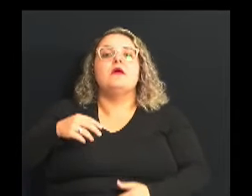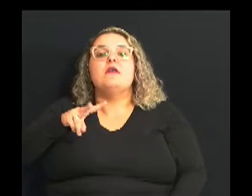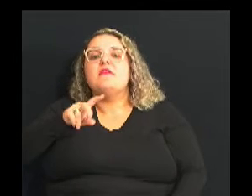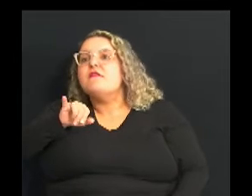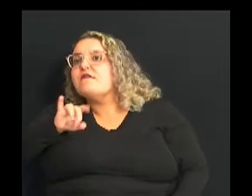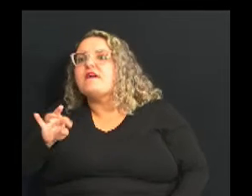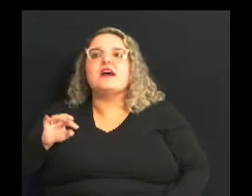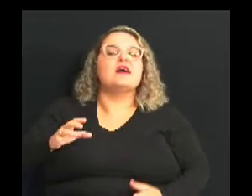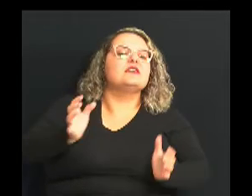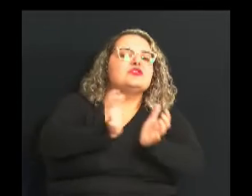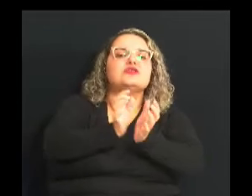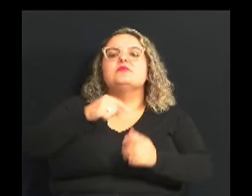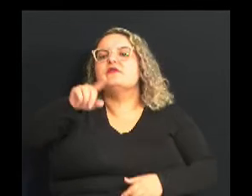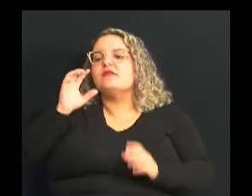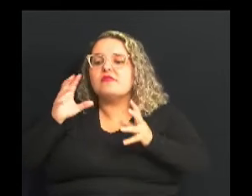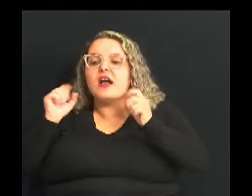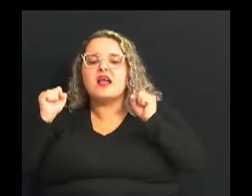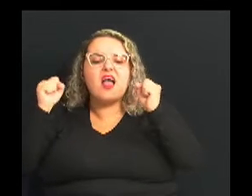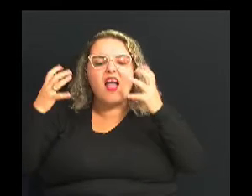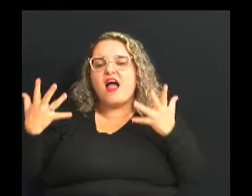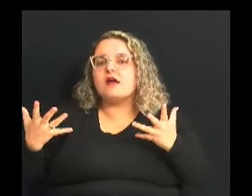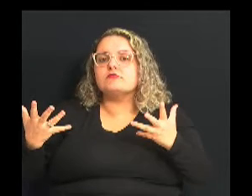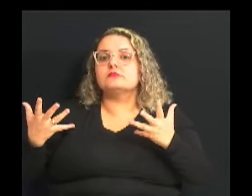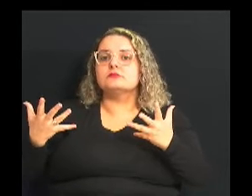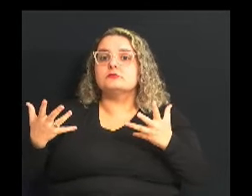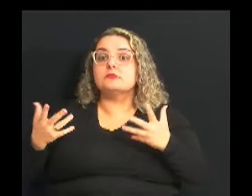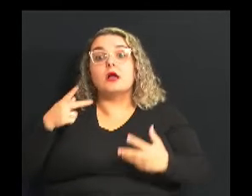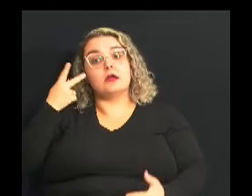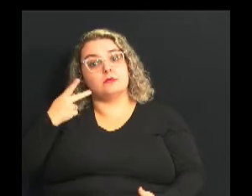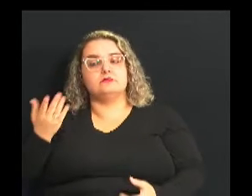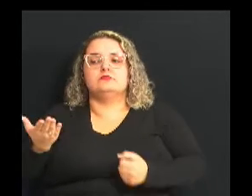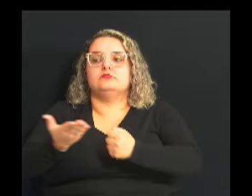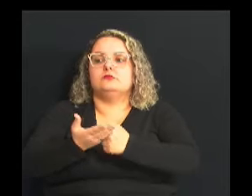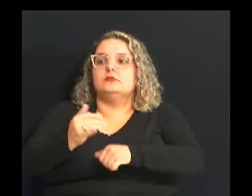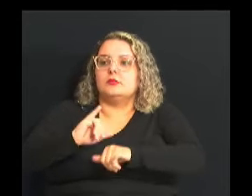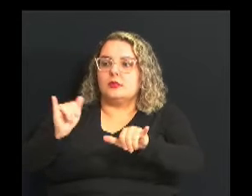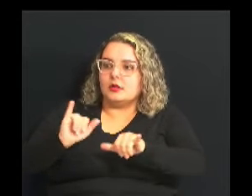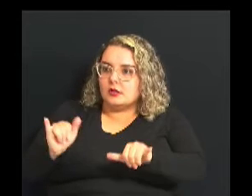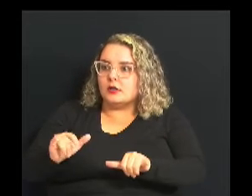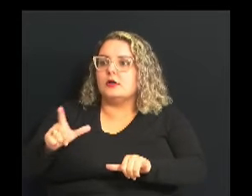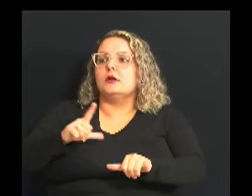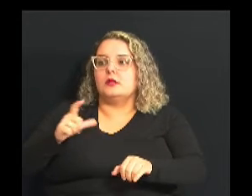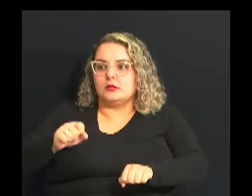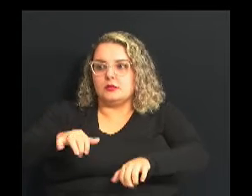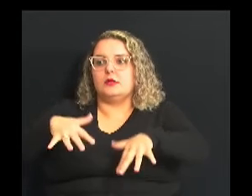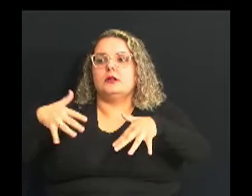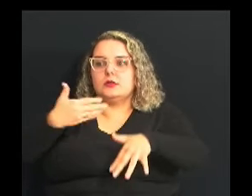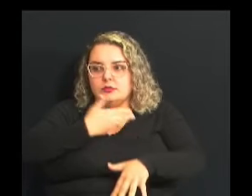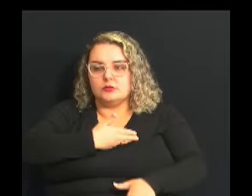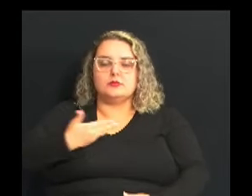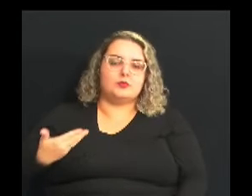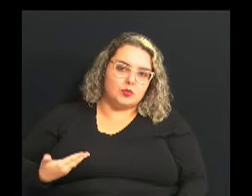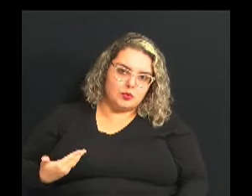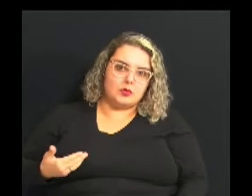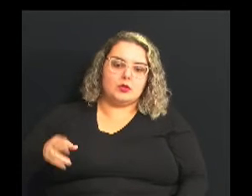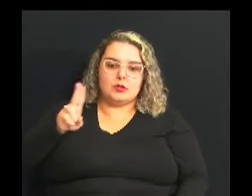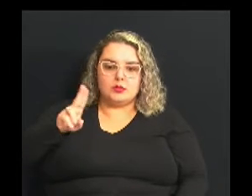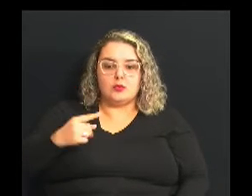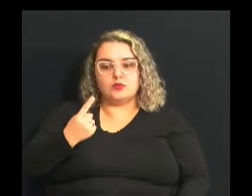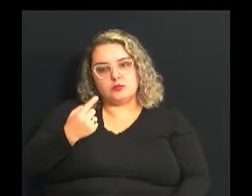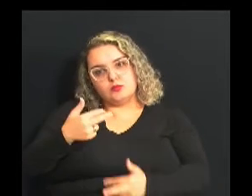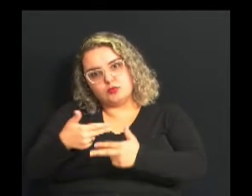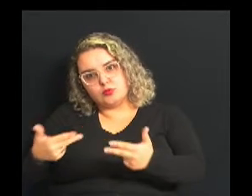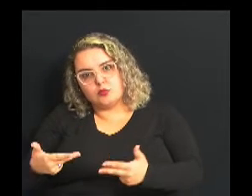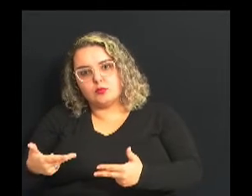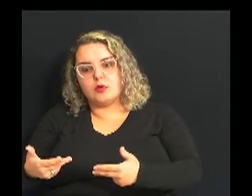no intervalo nós colocamos vereadores para falar, nós anunciamos que ia ter audiência pública e assim por diante. Então nós usamos uma coisa para